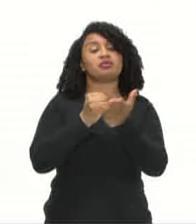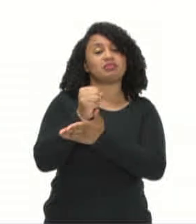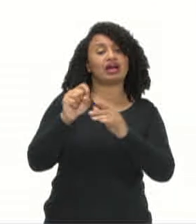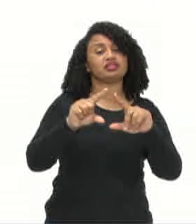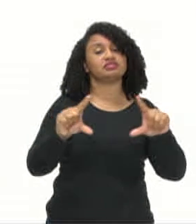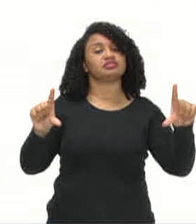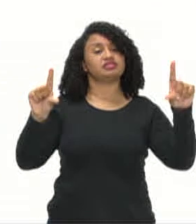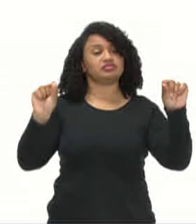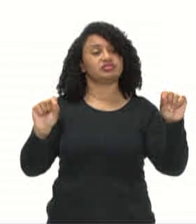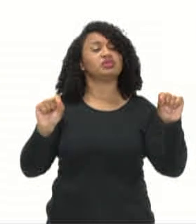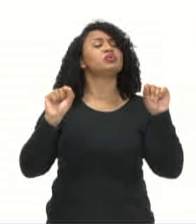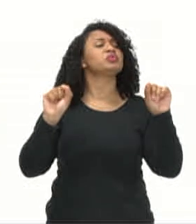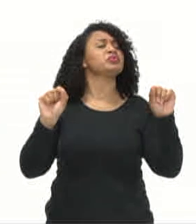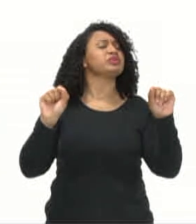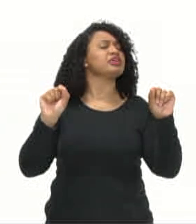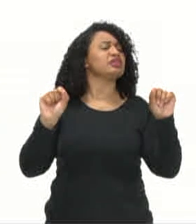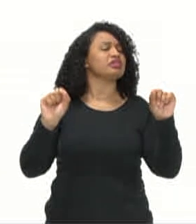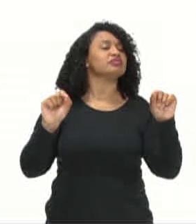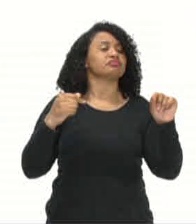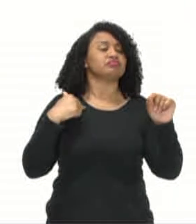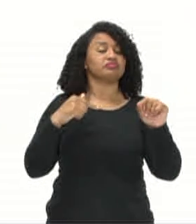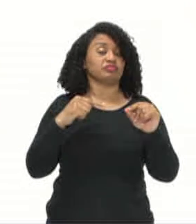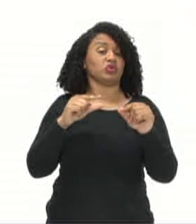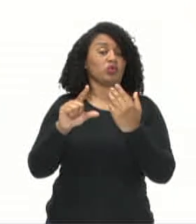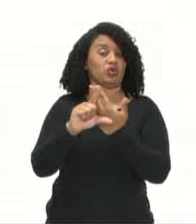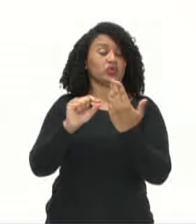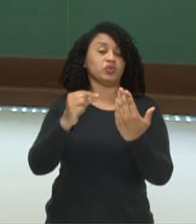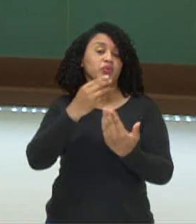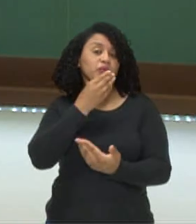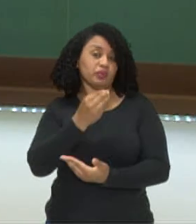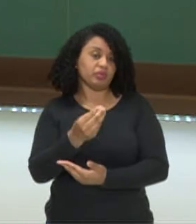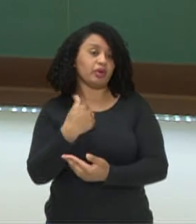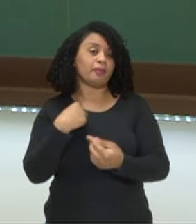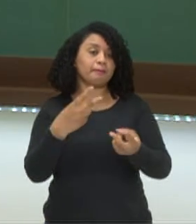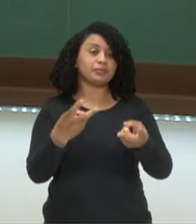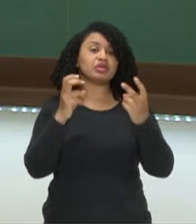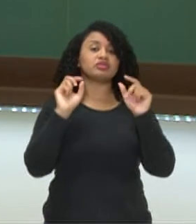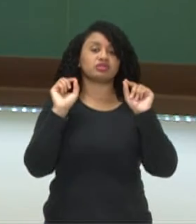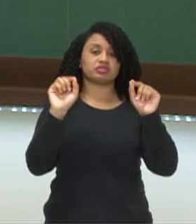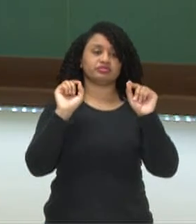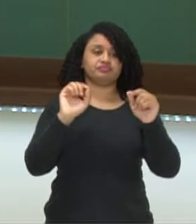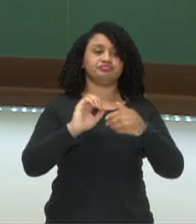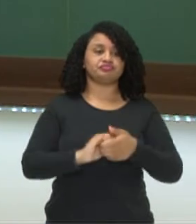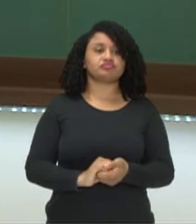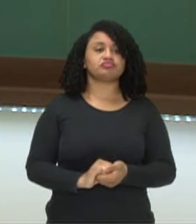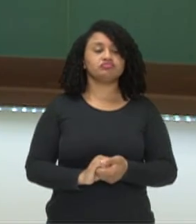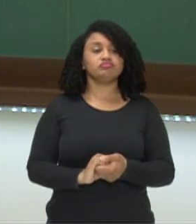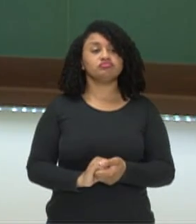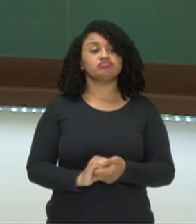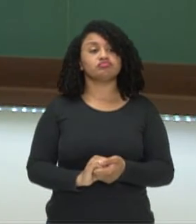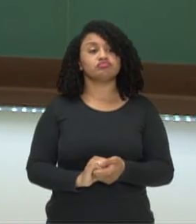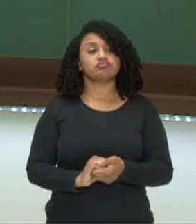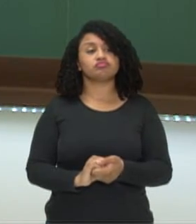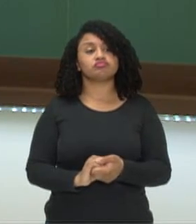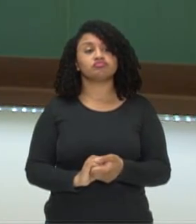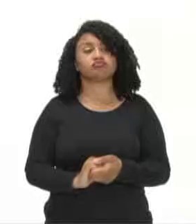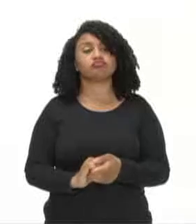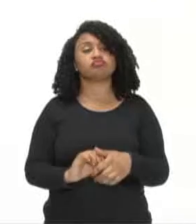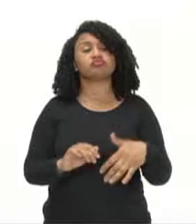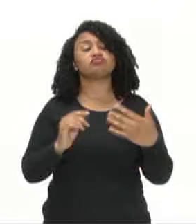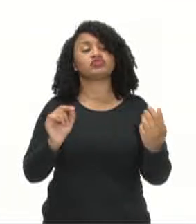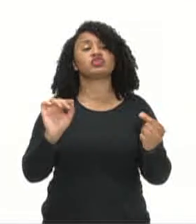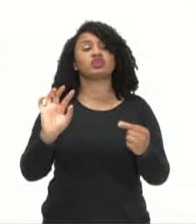trecho. Qual trecho, prof? De Machado de Assis. Olha o que eu destaquei para você. Os acontecimentos